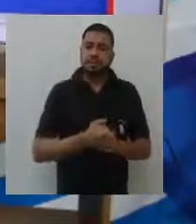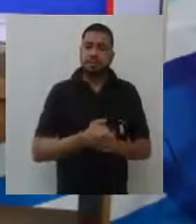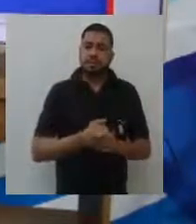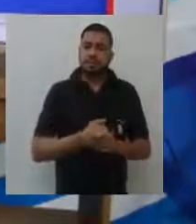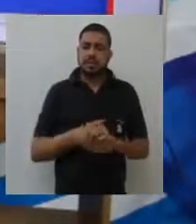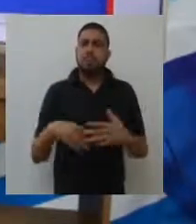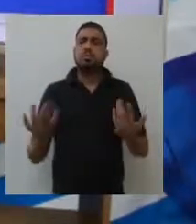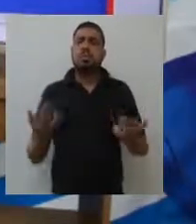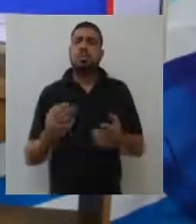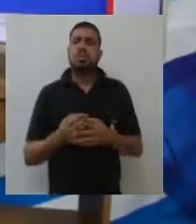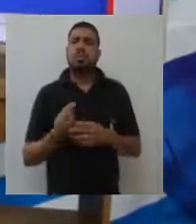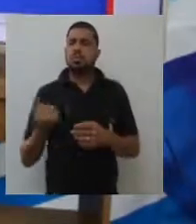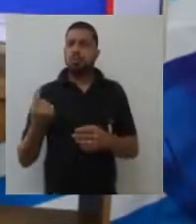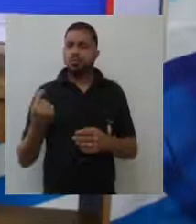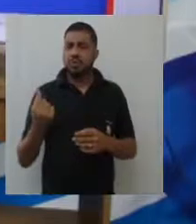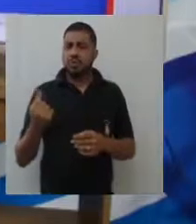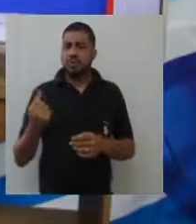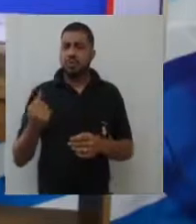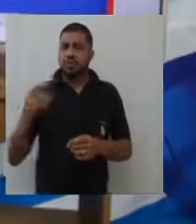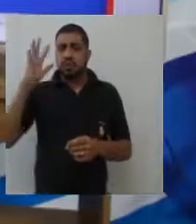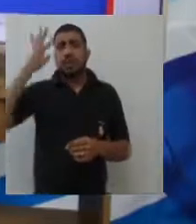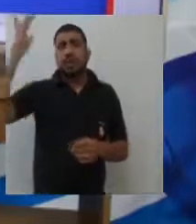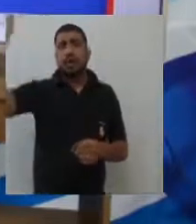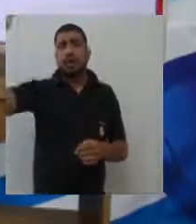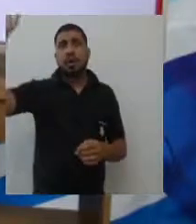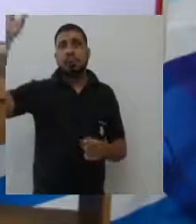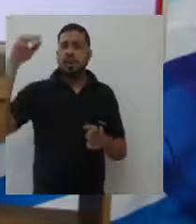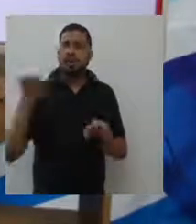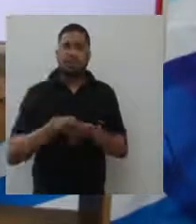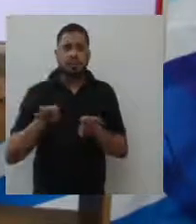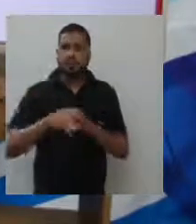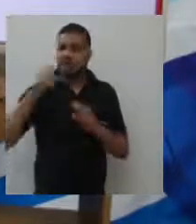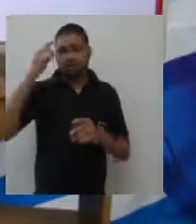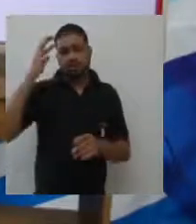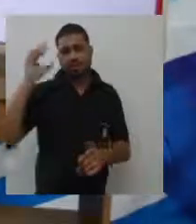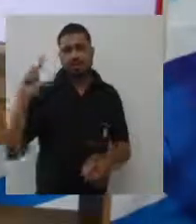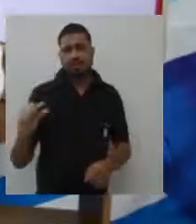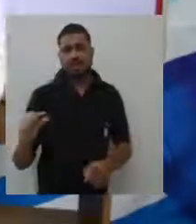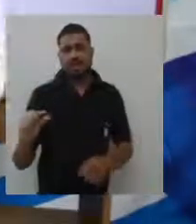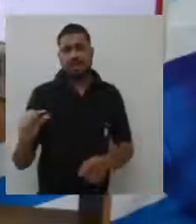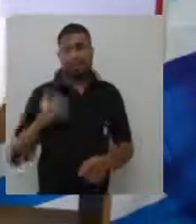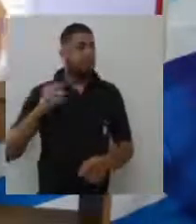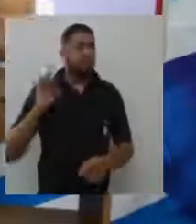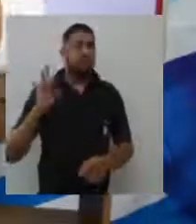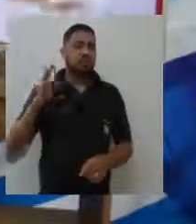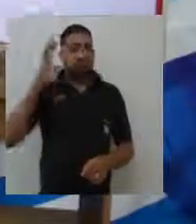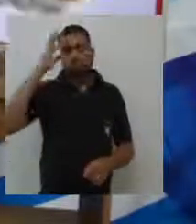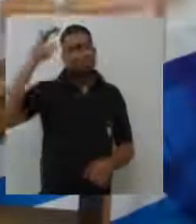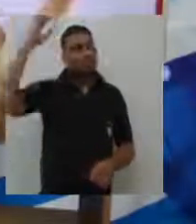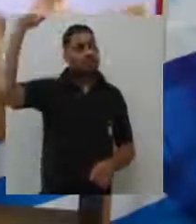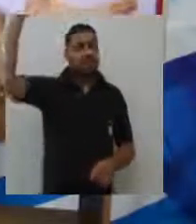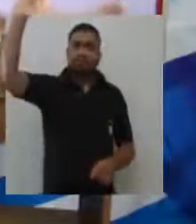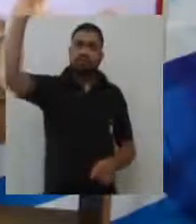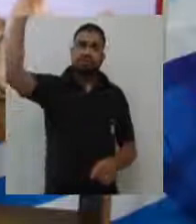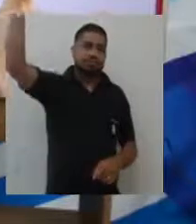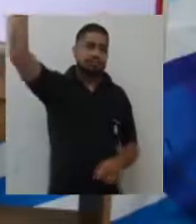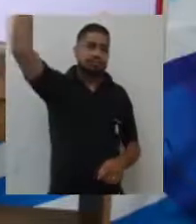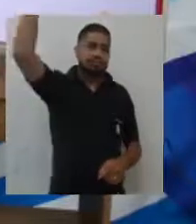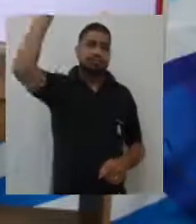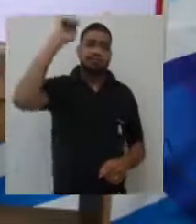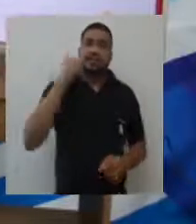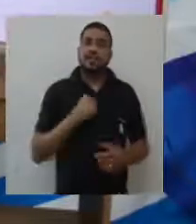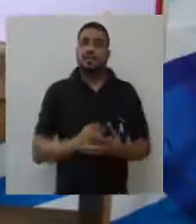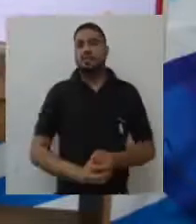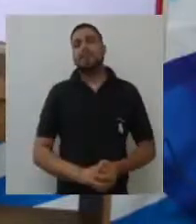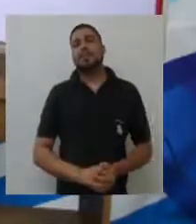custo de sonhar alto é o mesmo custo de sonhar baixo. Então eu só sonho alto. Eu só sonho alto, tá? Eu